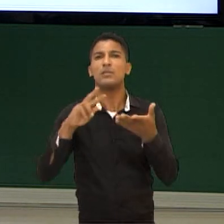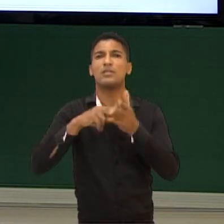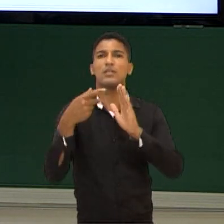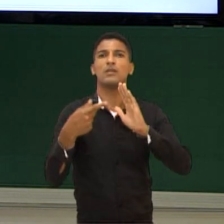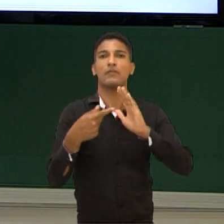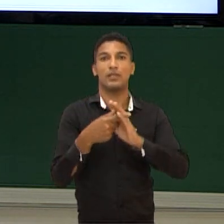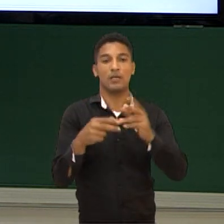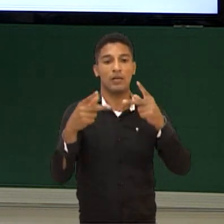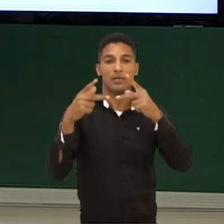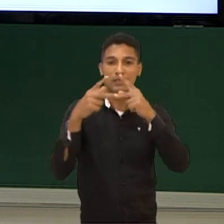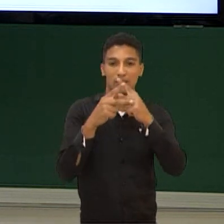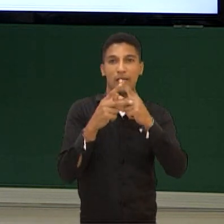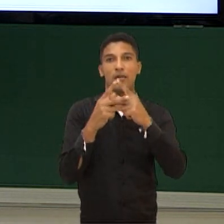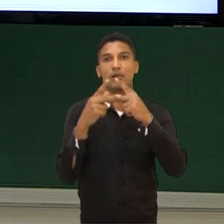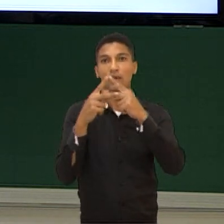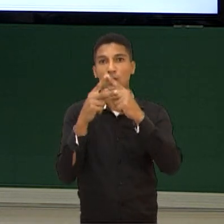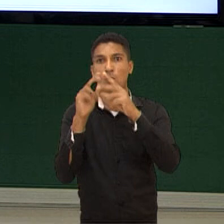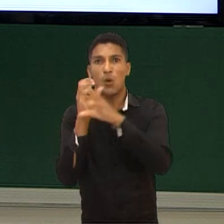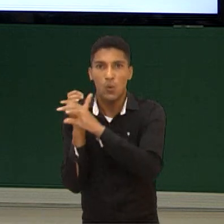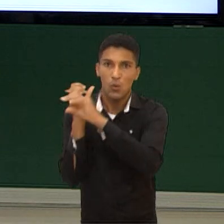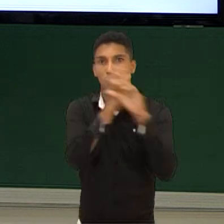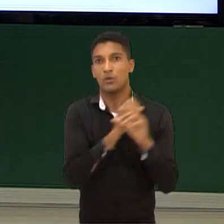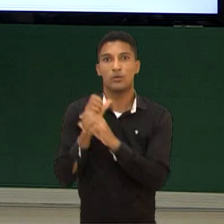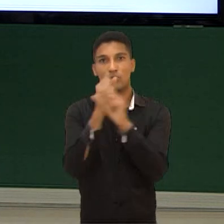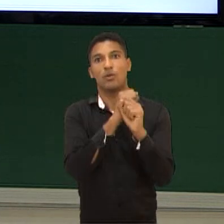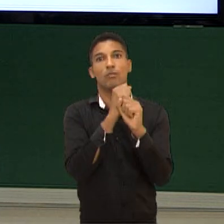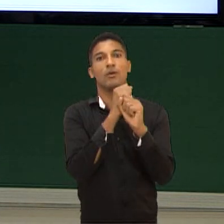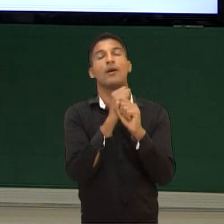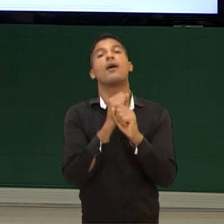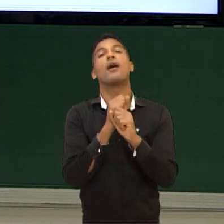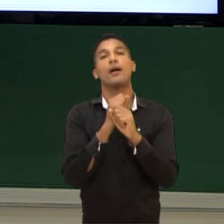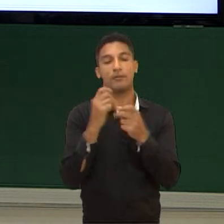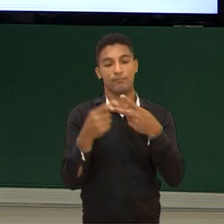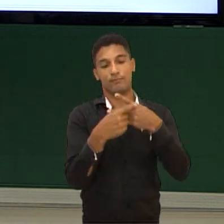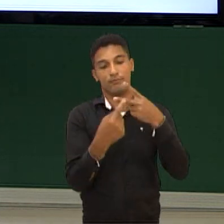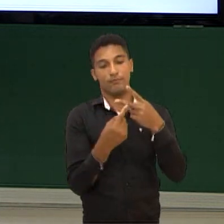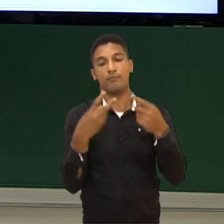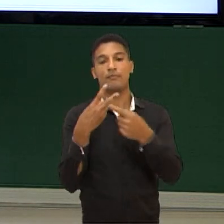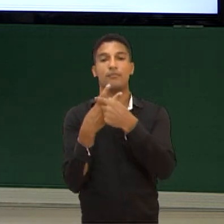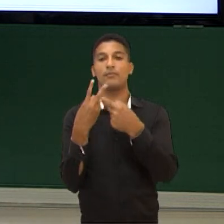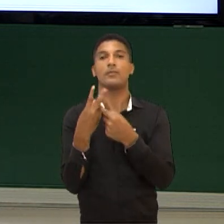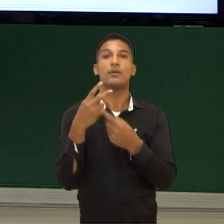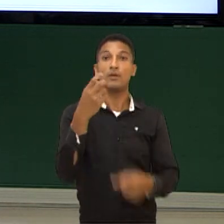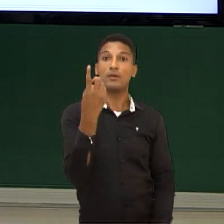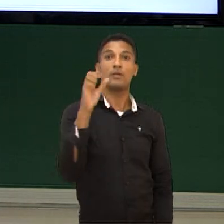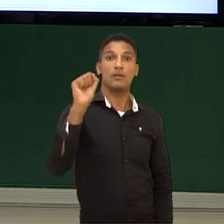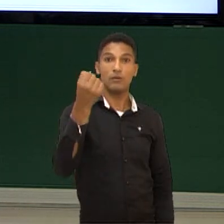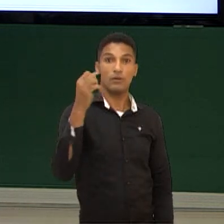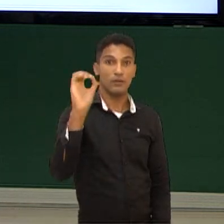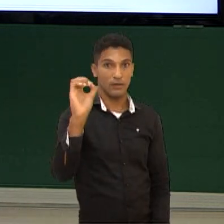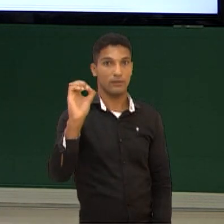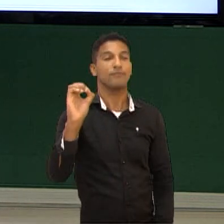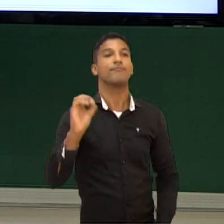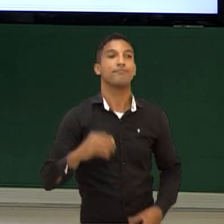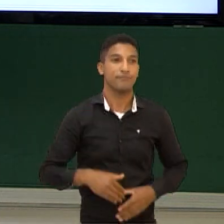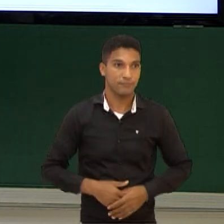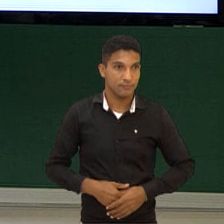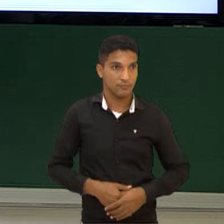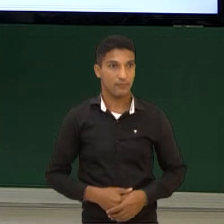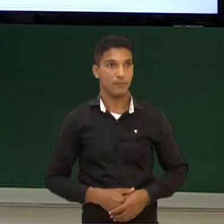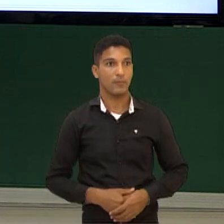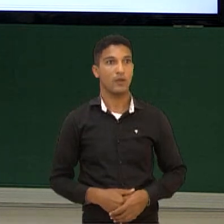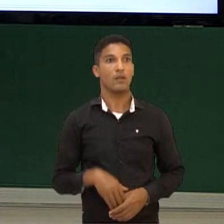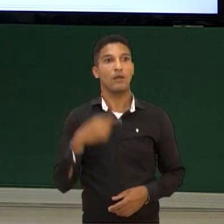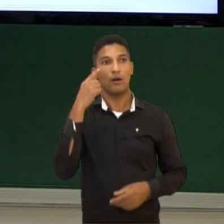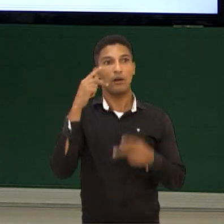triângulo, os ângulos internos são igual a 180 graus. Vamos formular melhor essa frase. Então, quer